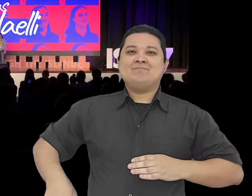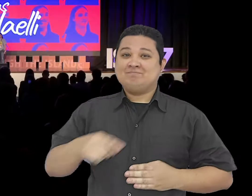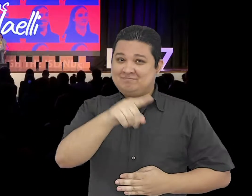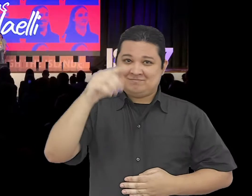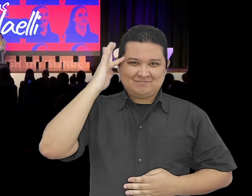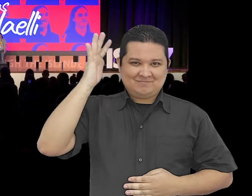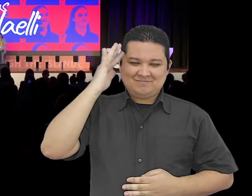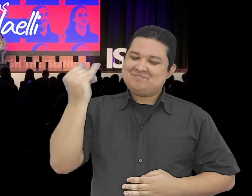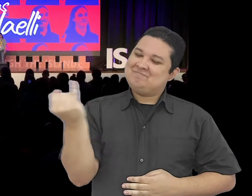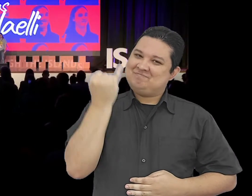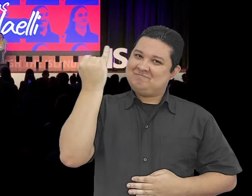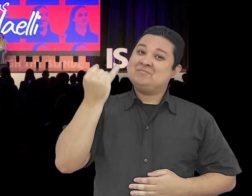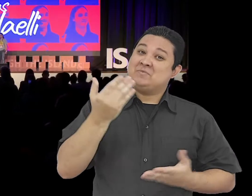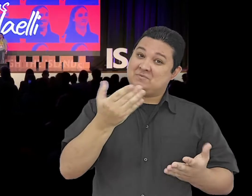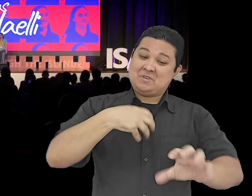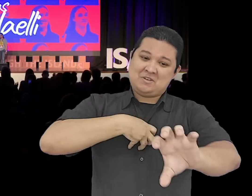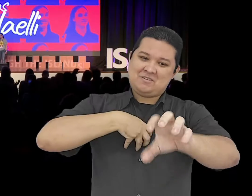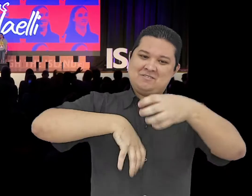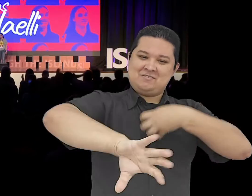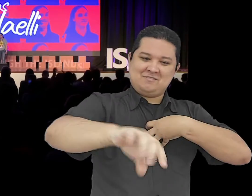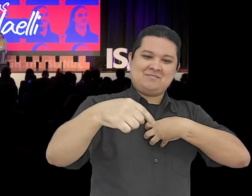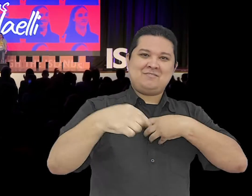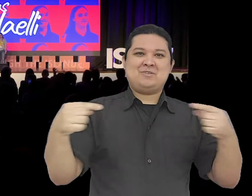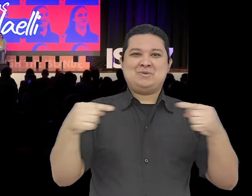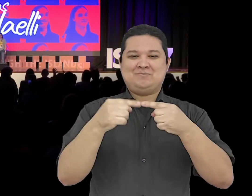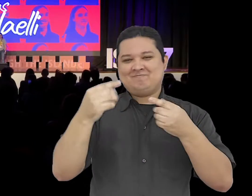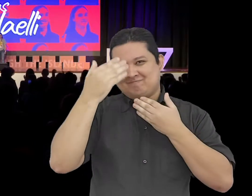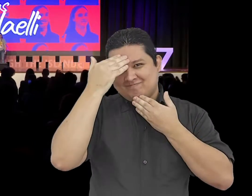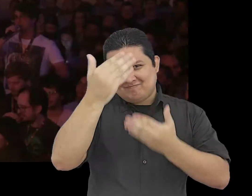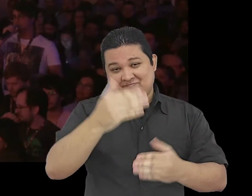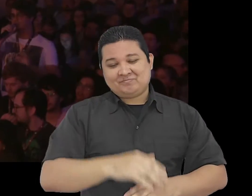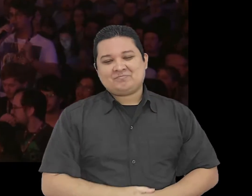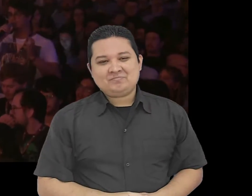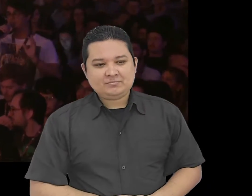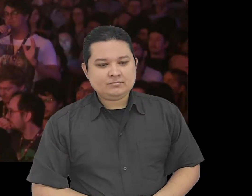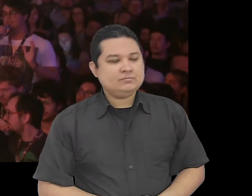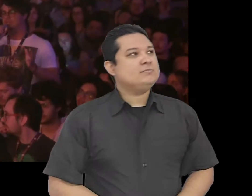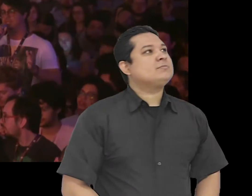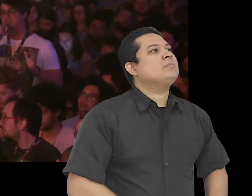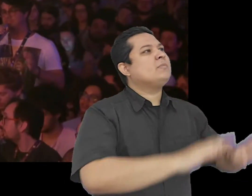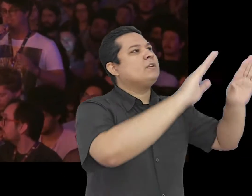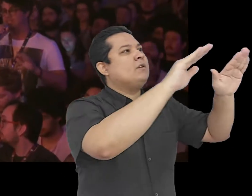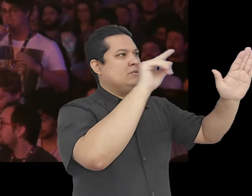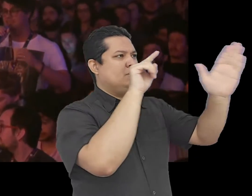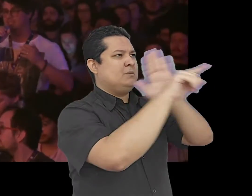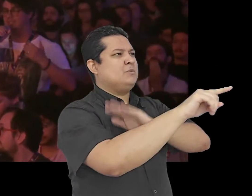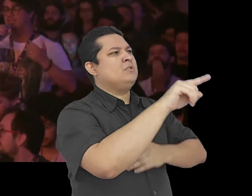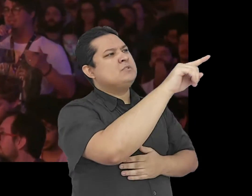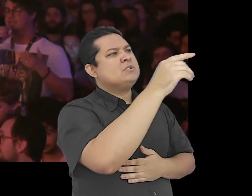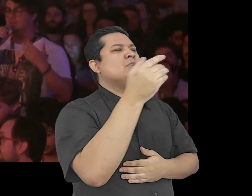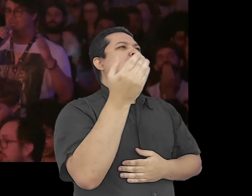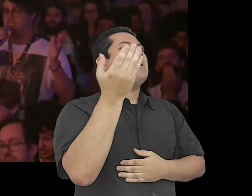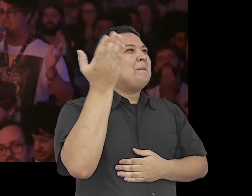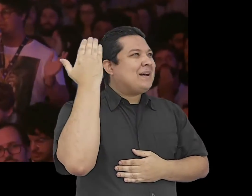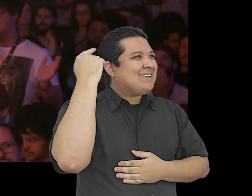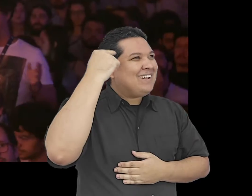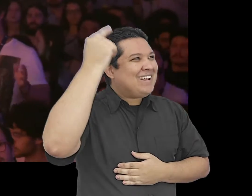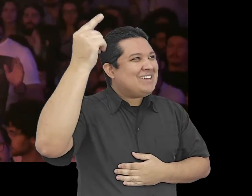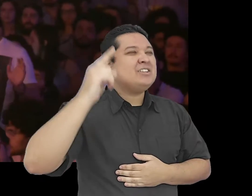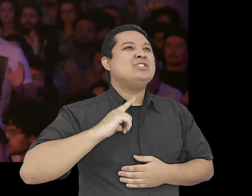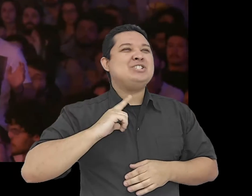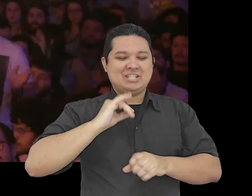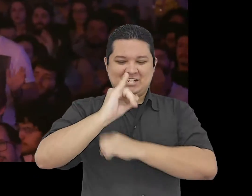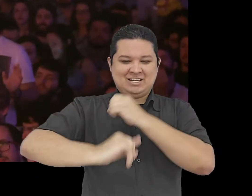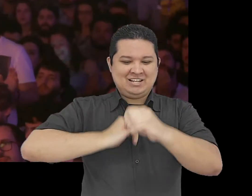exatamente para vocês. Obrigado. Lucas, tudo bem? Só uma questão de curiosidade, você já deve ter passado